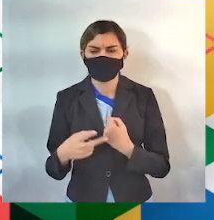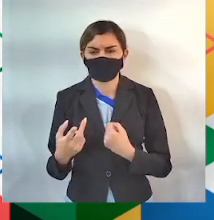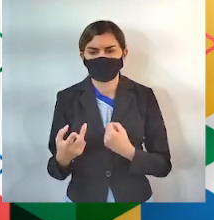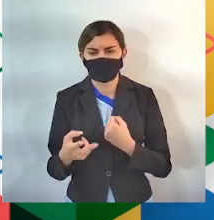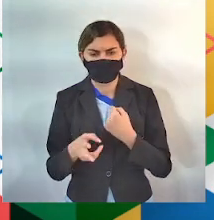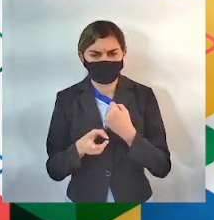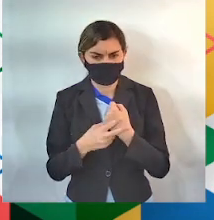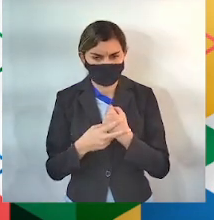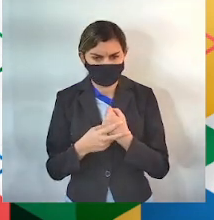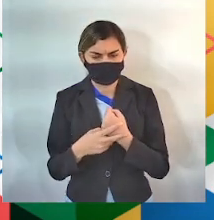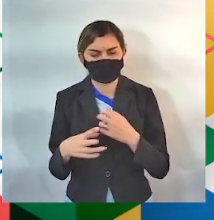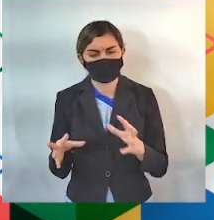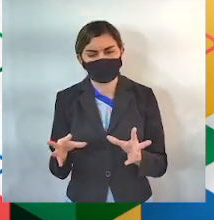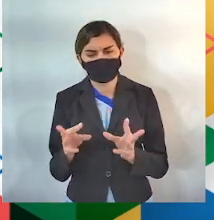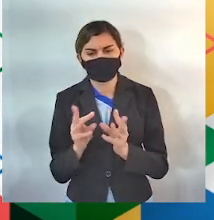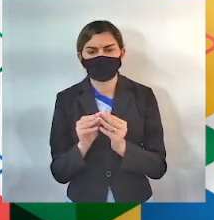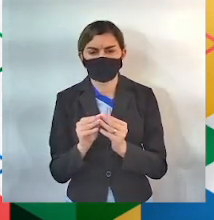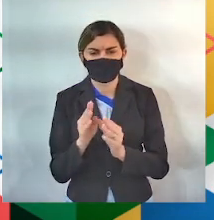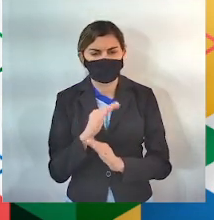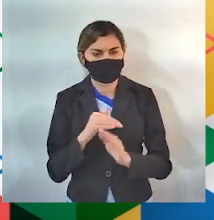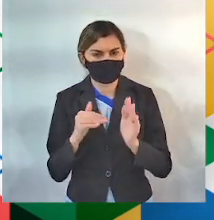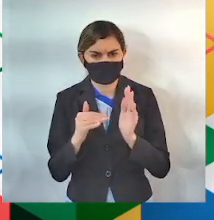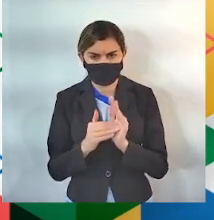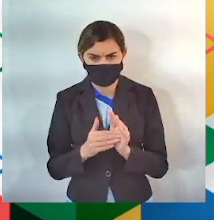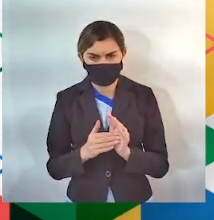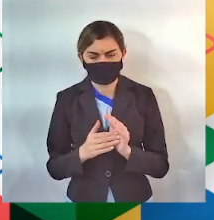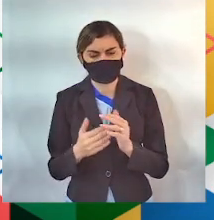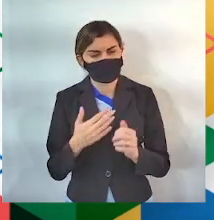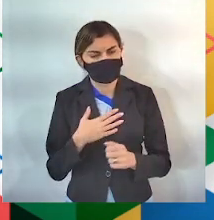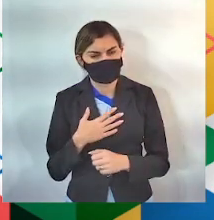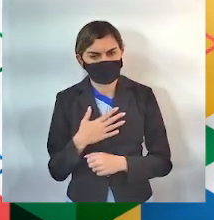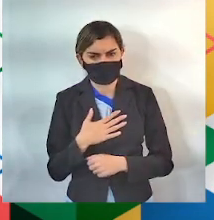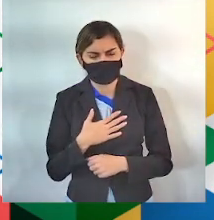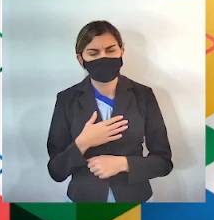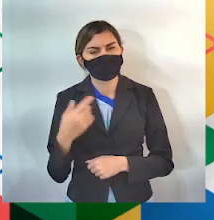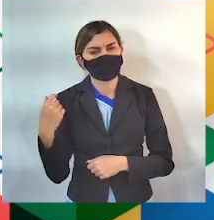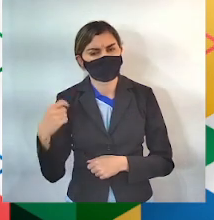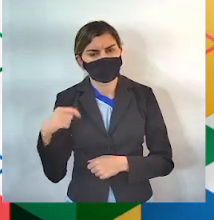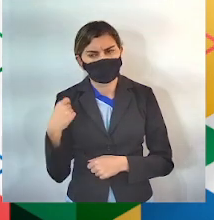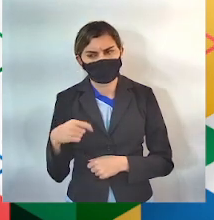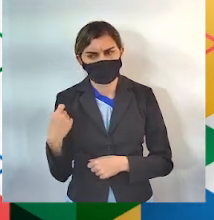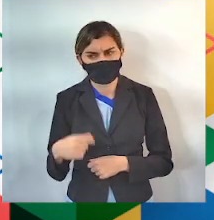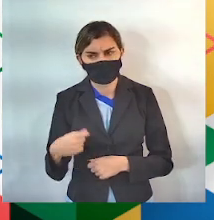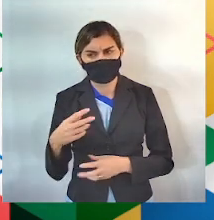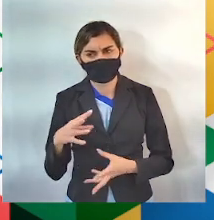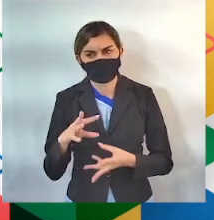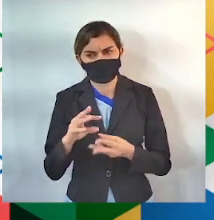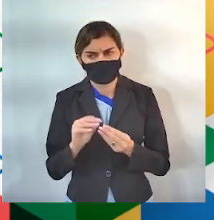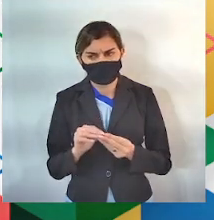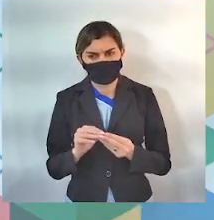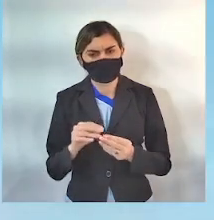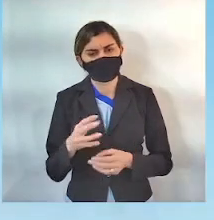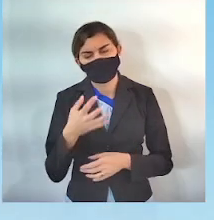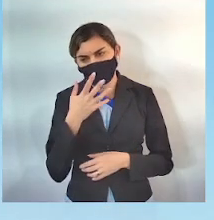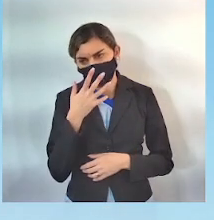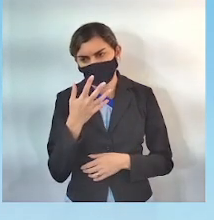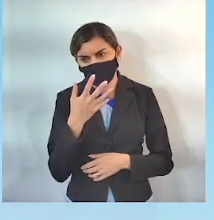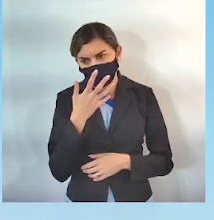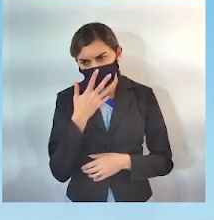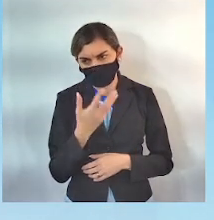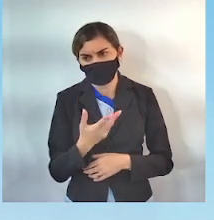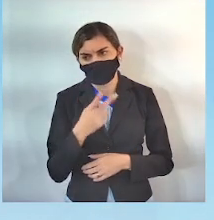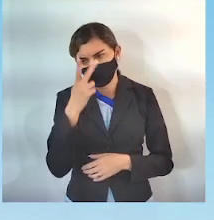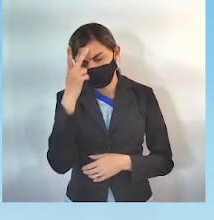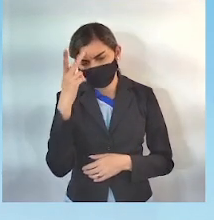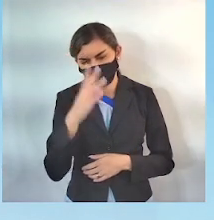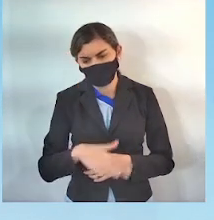pega um complemento e toda vez que houver a necessidade desse complemento, você tem que observar qual é a pessoa